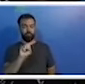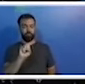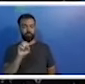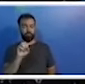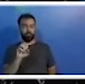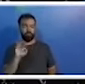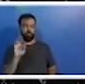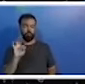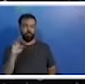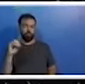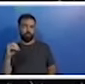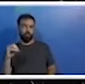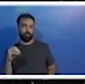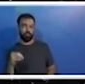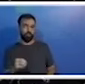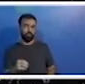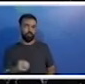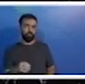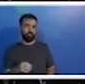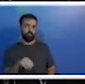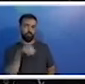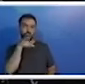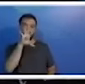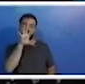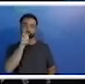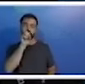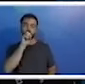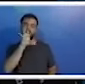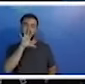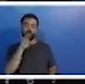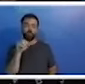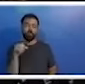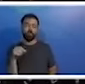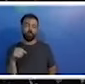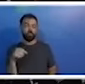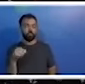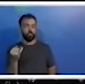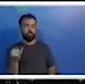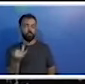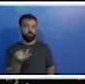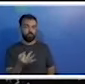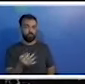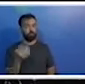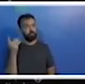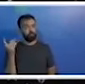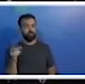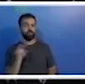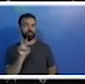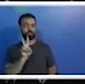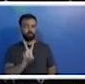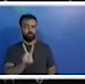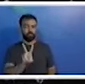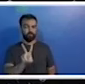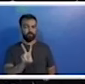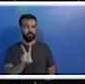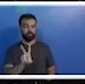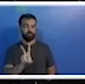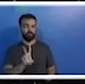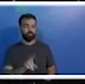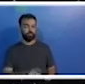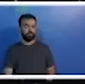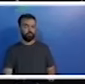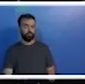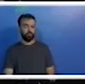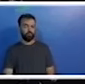a gente abre a boca para falar essa palavra vamos contar comigo olhem SUS tu nós abrimos a boca